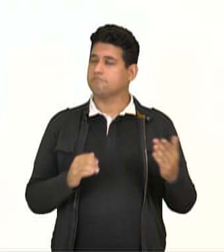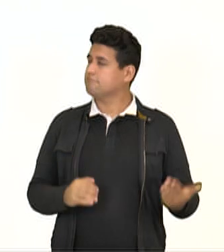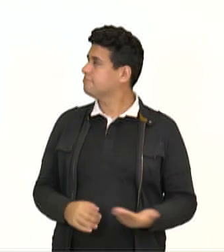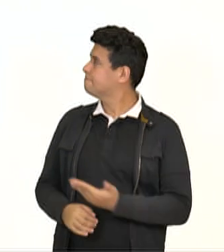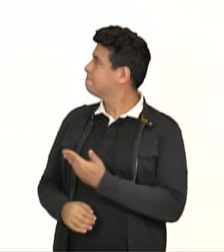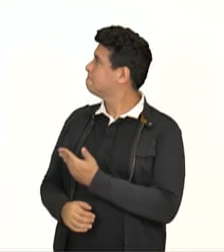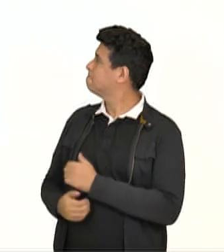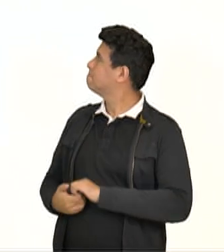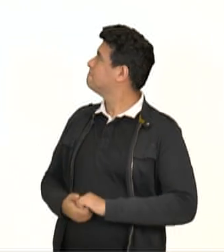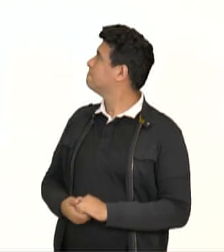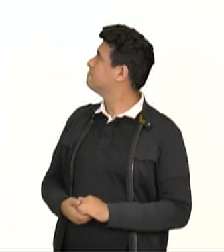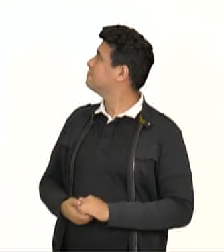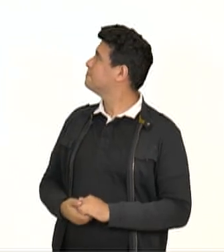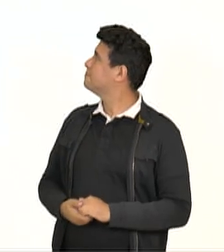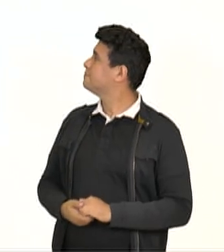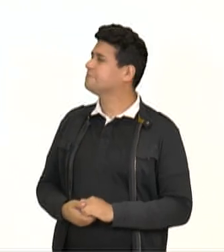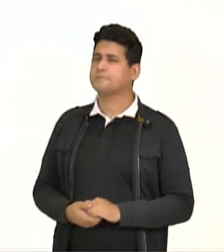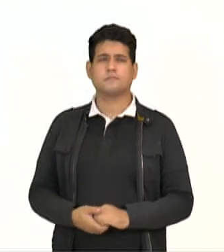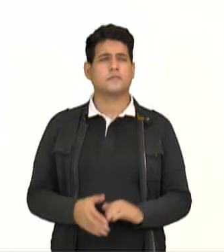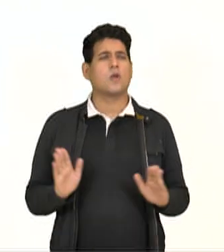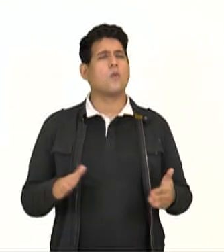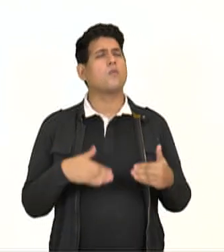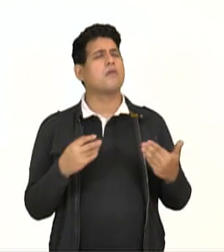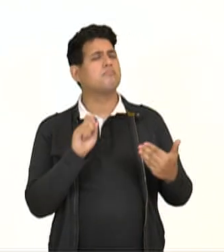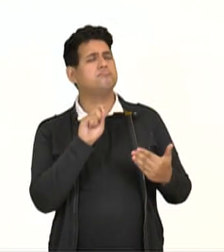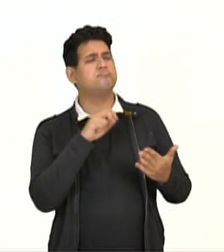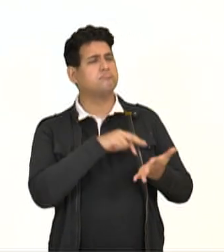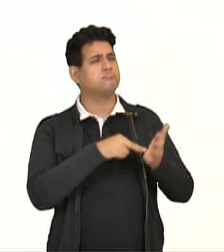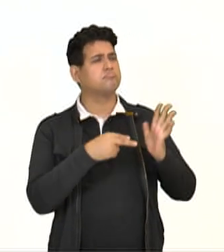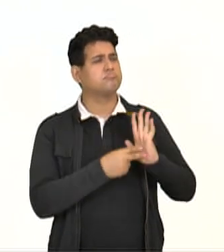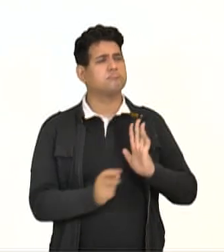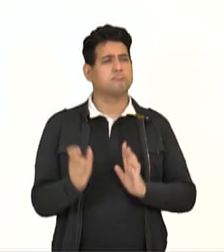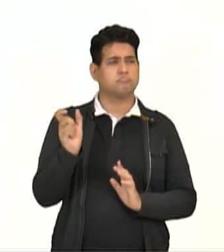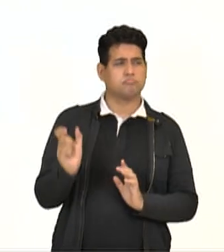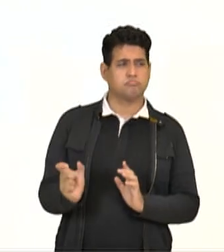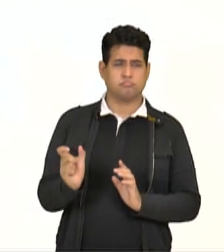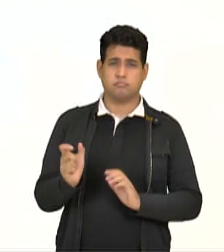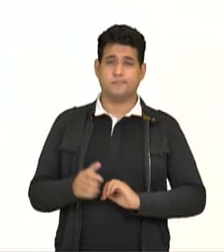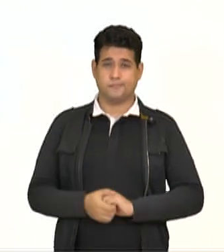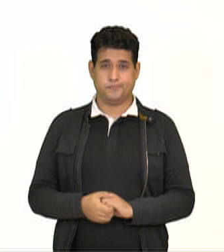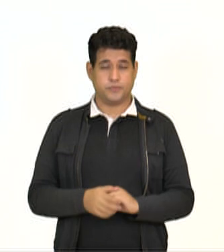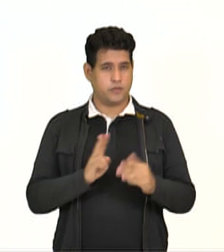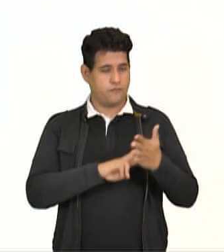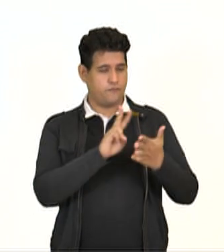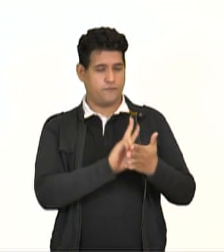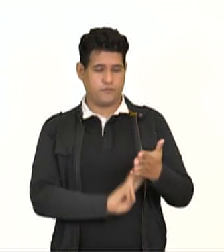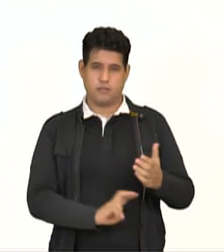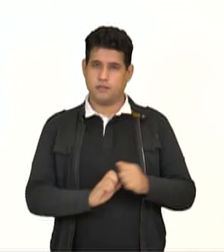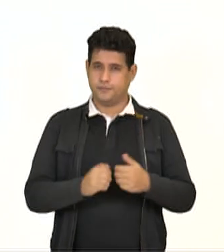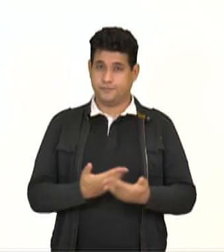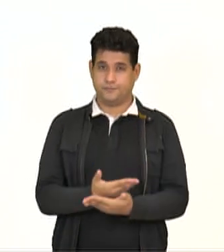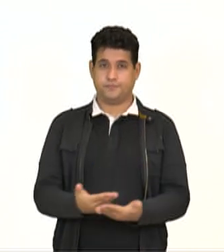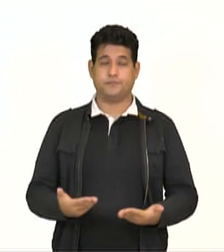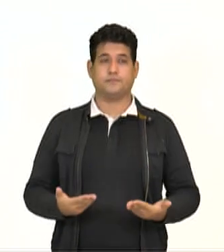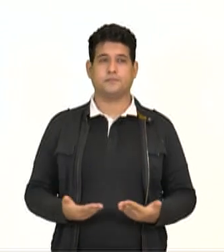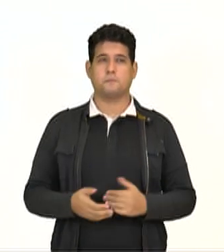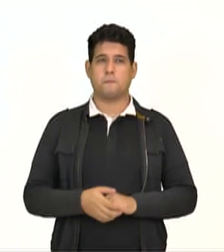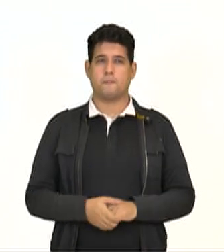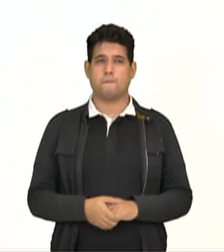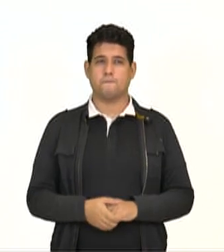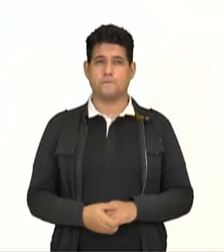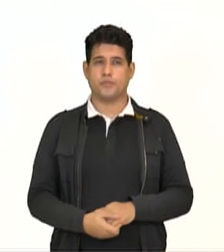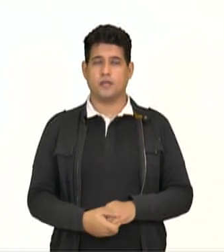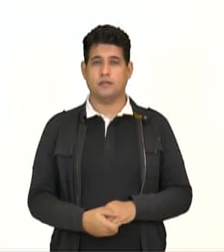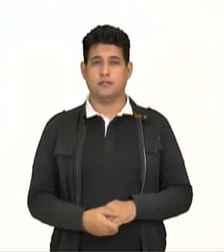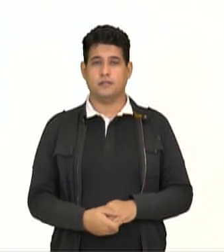the meaning of this quote? Qual é o significado dessa quote? Eu vou ler para vocês, ó. If you